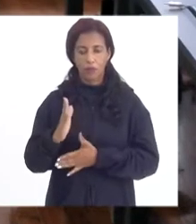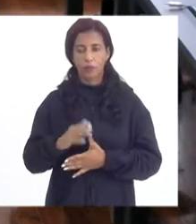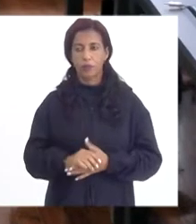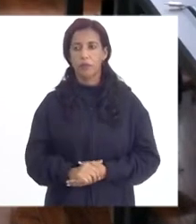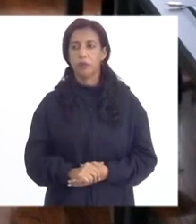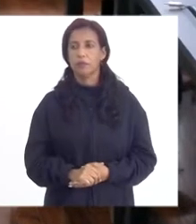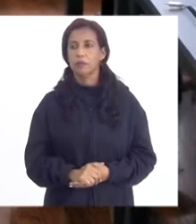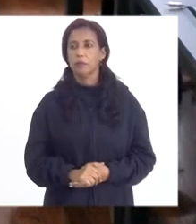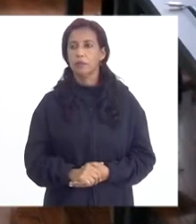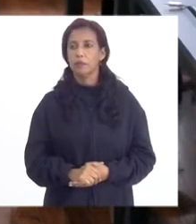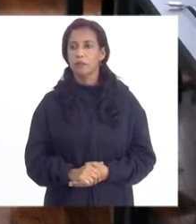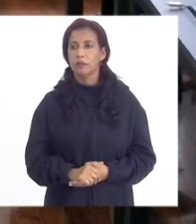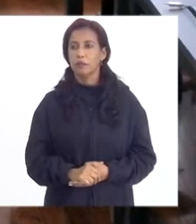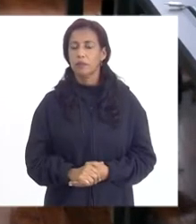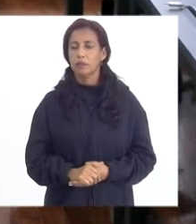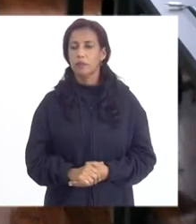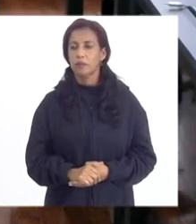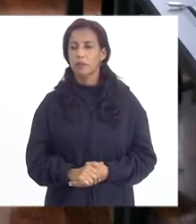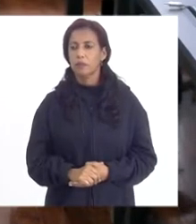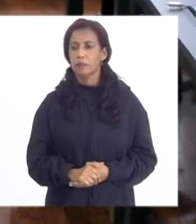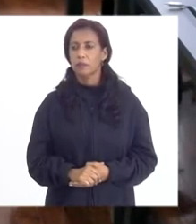aprovado.